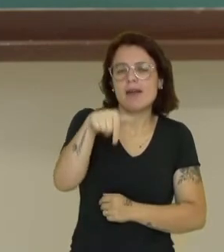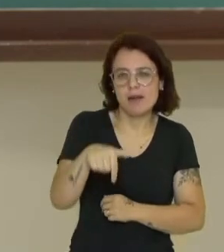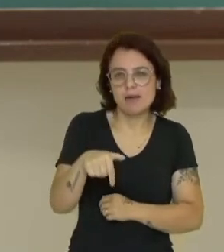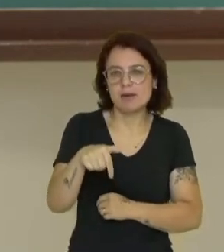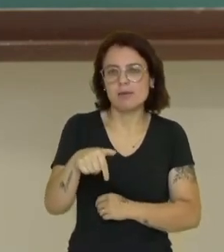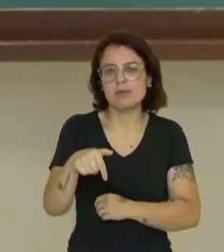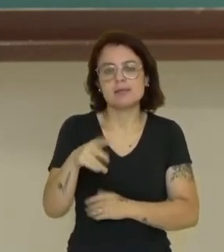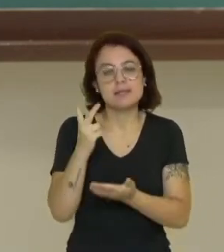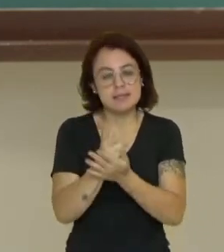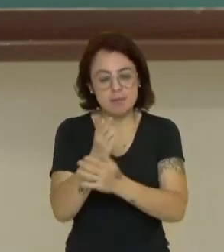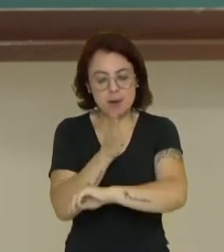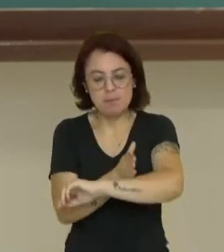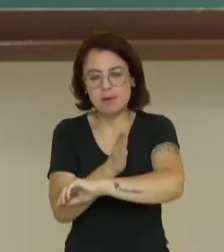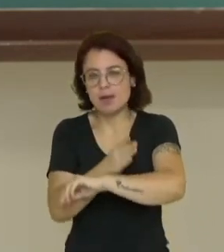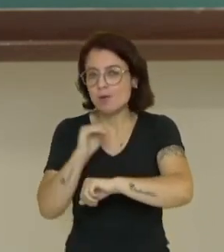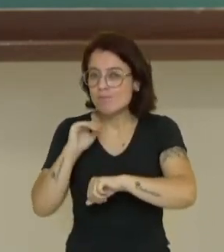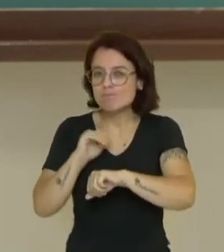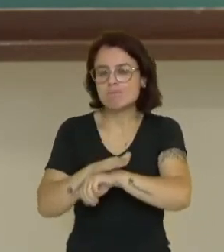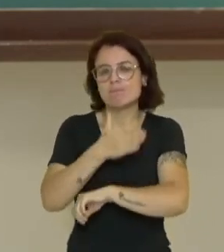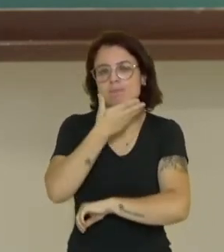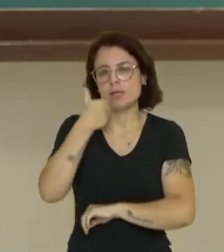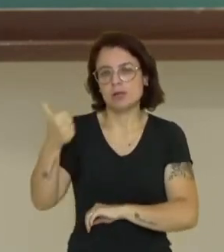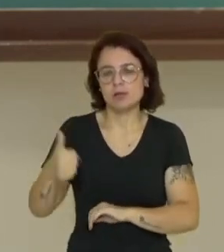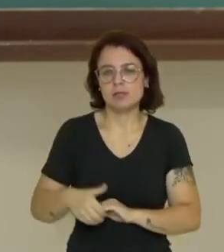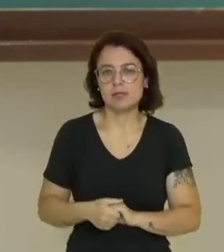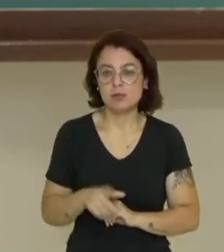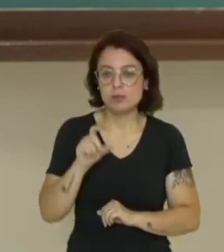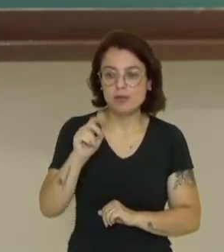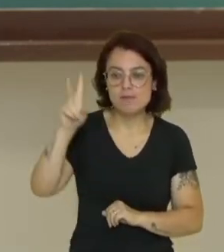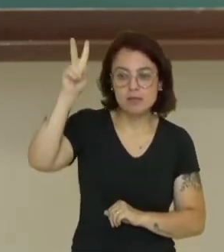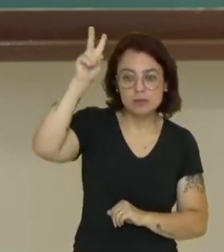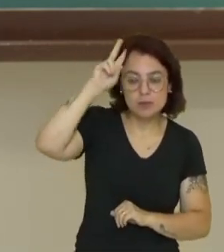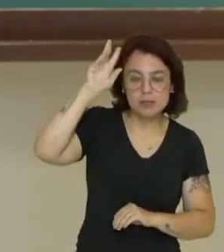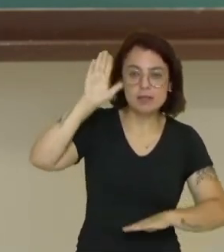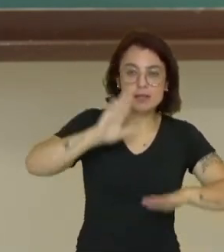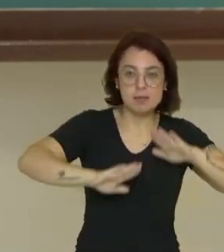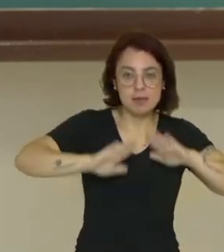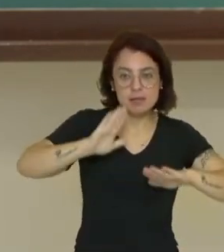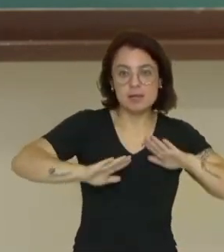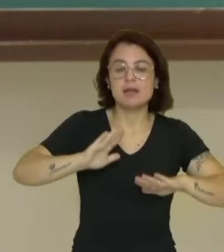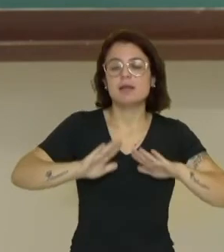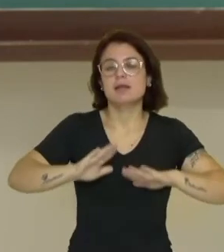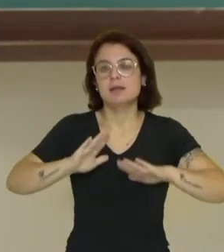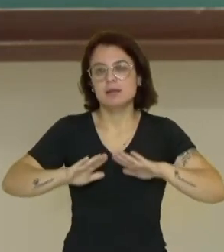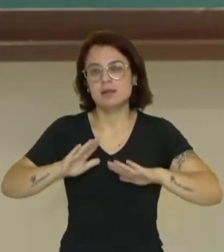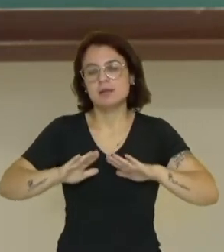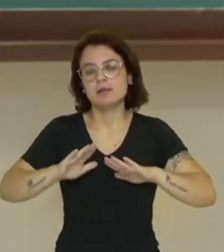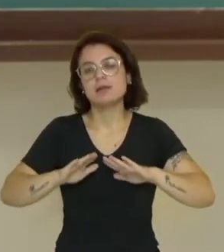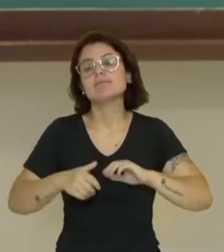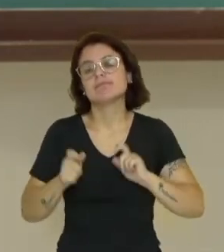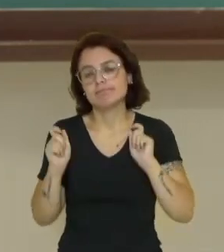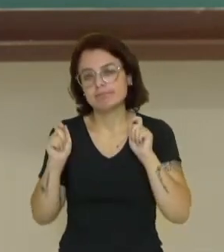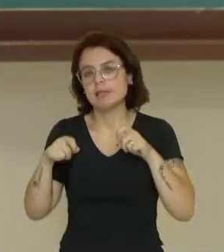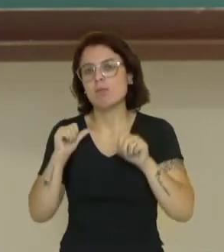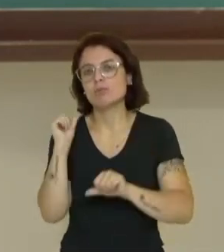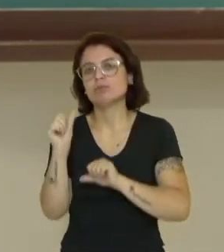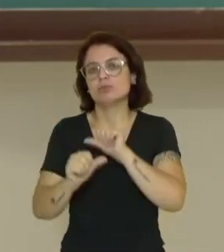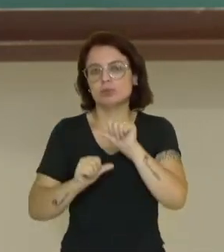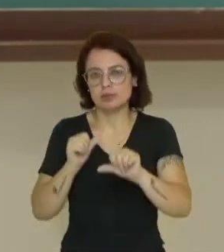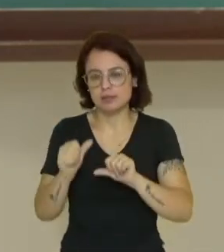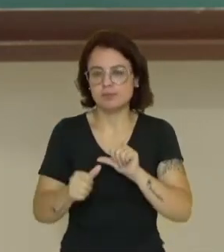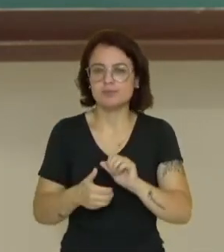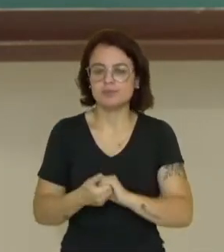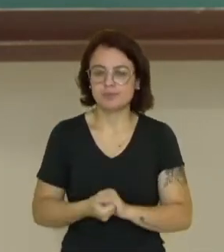caminho virtuoso. Mas o que é virtude em determinada situação é uma coisa que pode mudar, né?